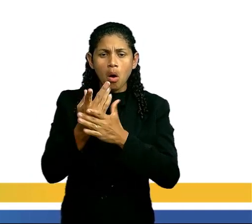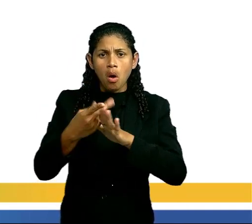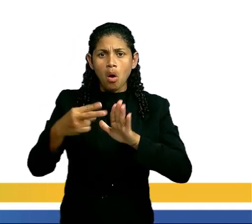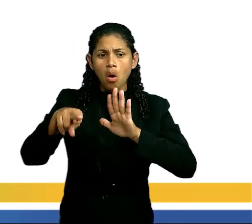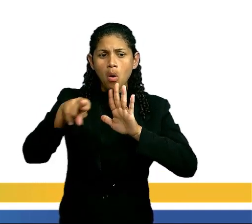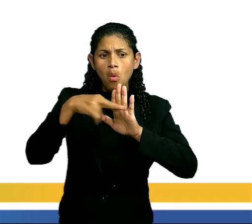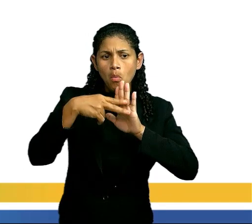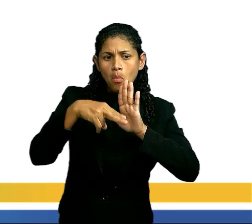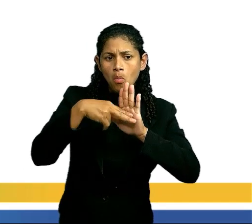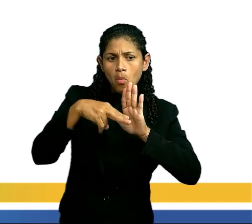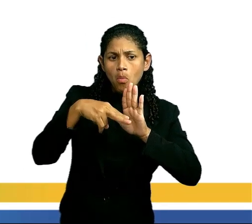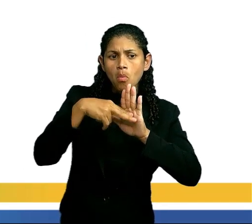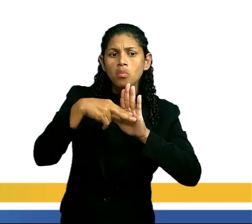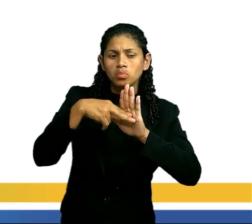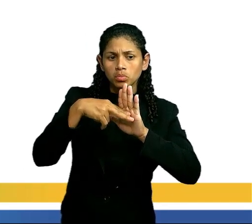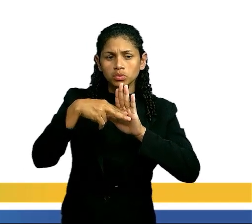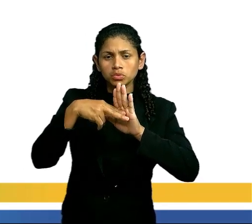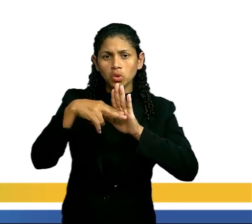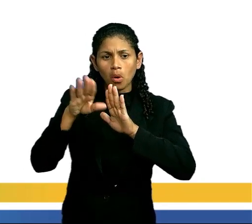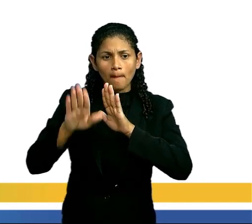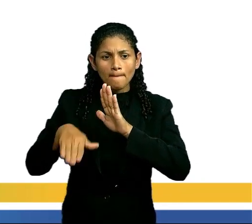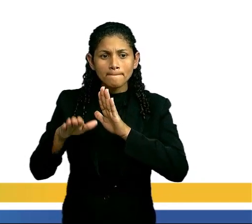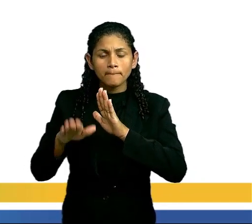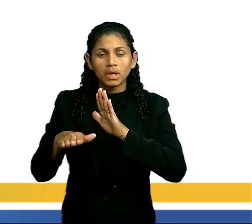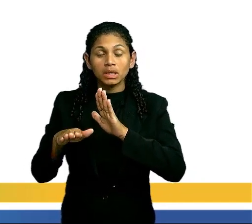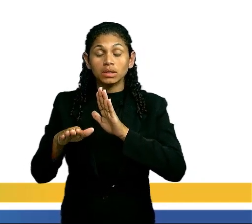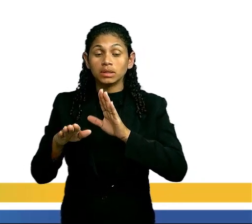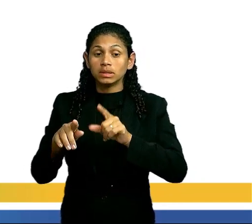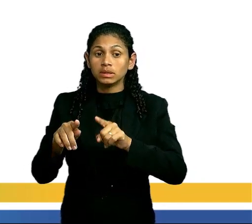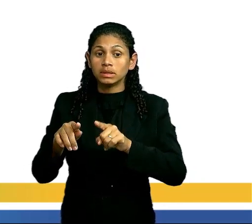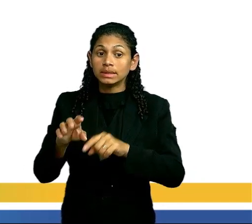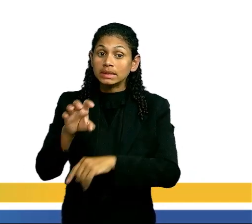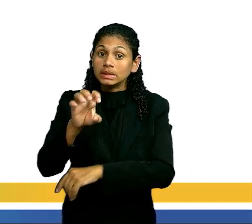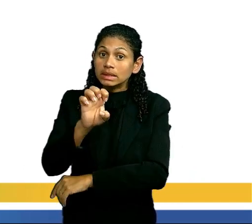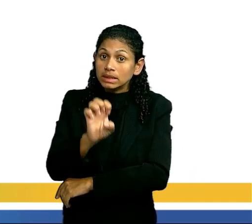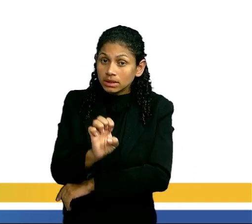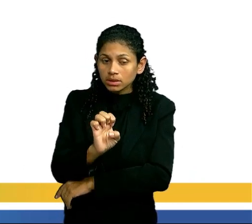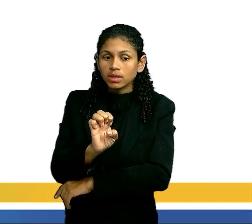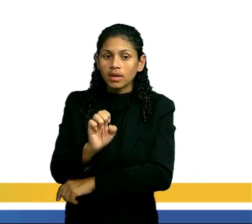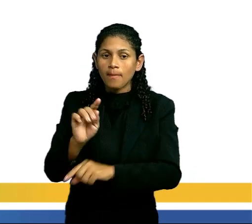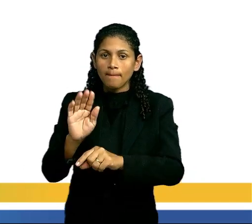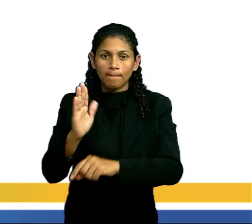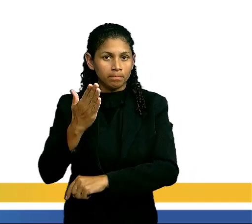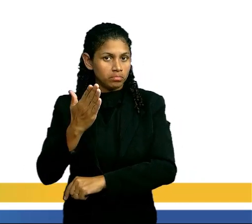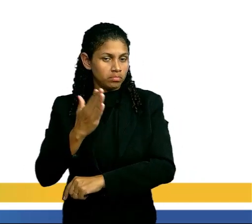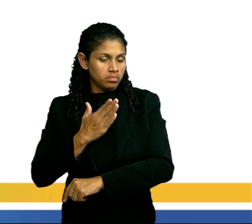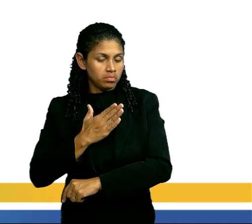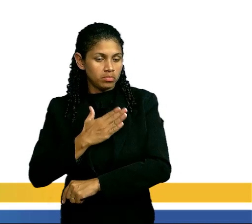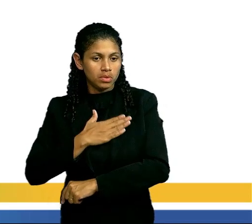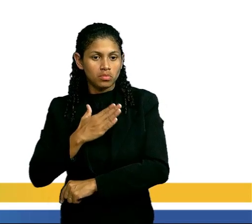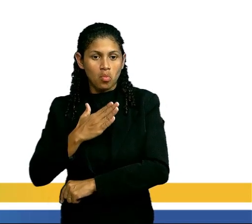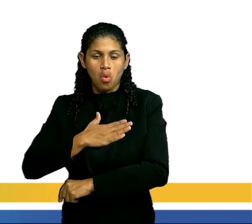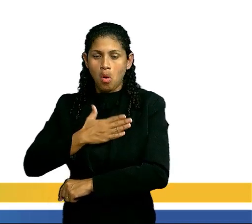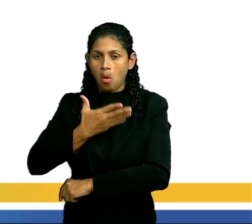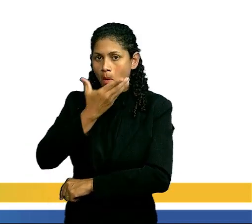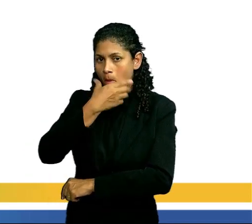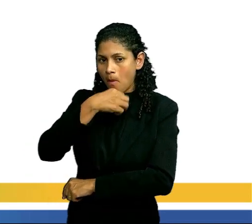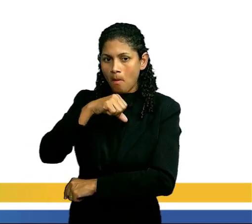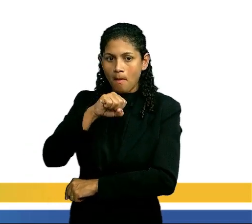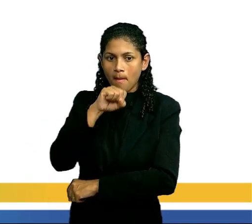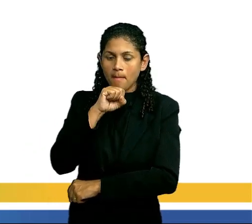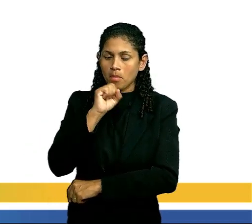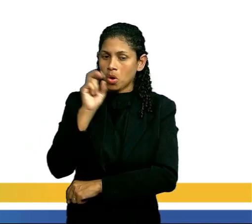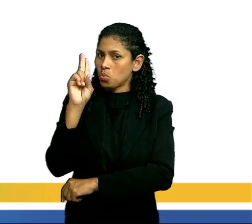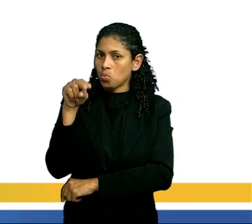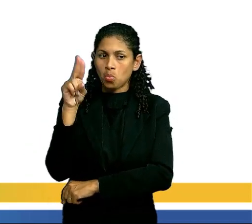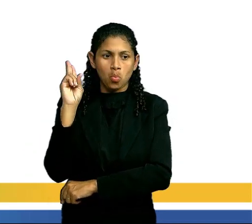nunca me recriminaram. Observe aí a vírgula depois de provas. O líder nato não ordena,